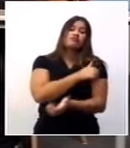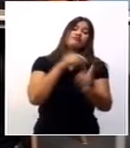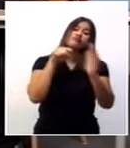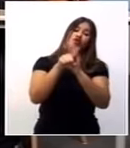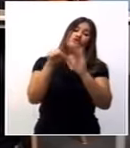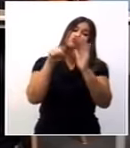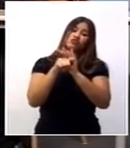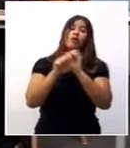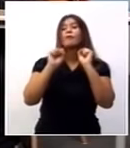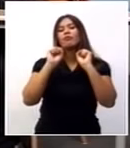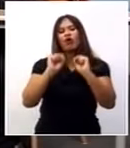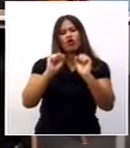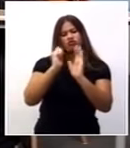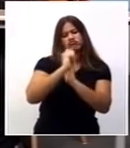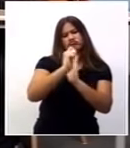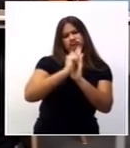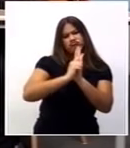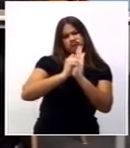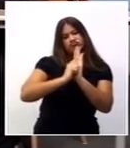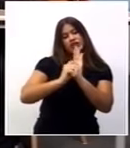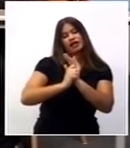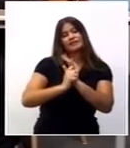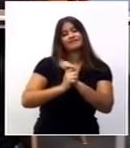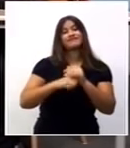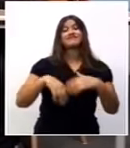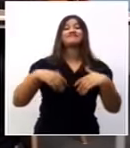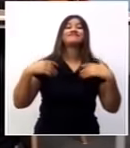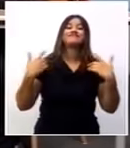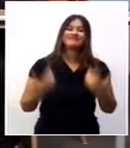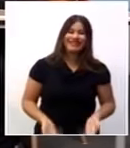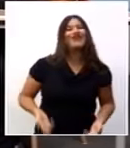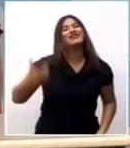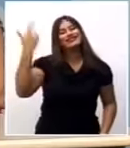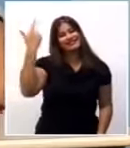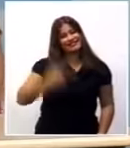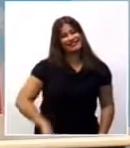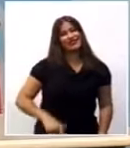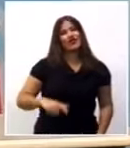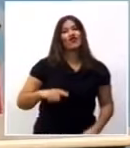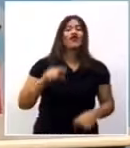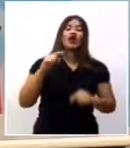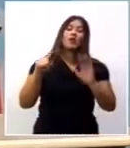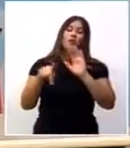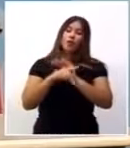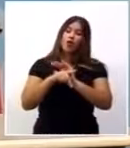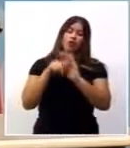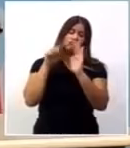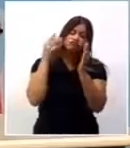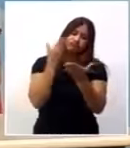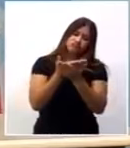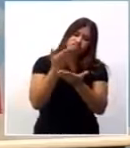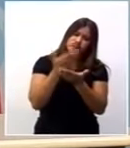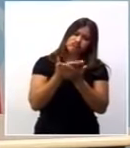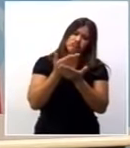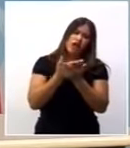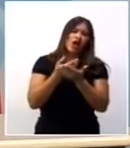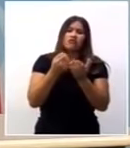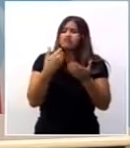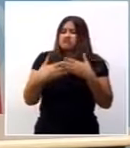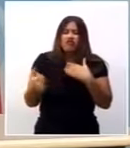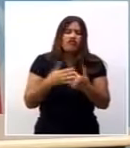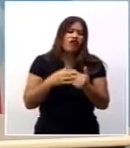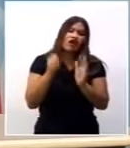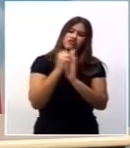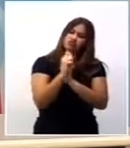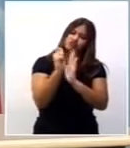a professora já respondeu, na realidade, né? Então, é o que eu falei. É um objeto de estudo. Você pode estudar copiando, você